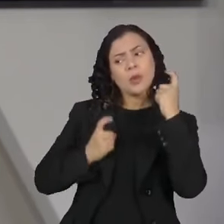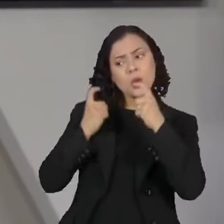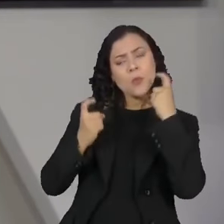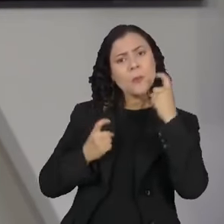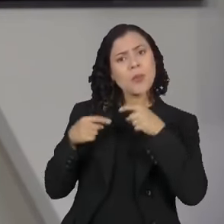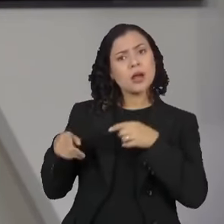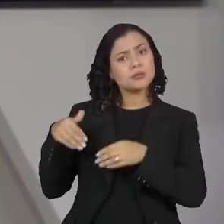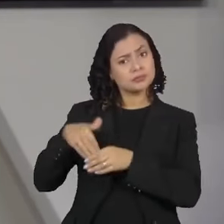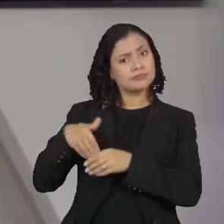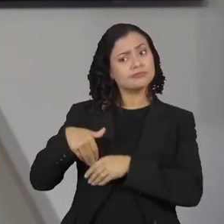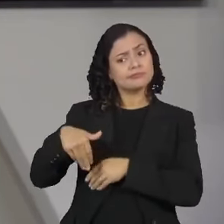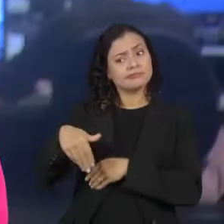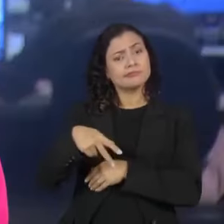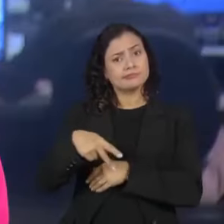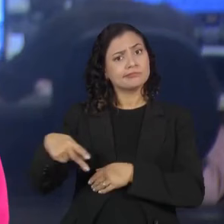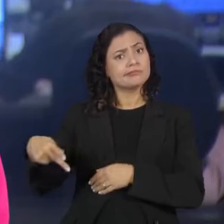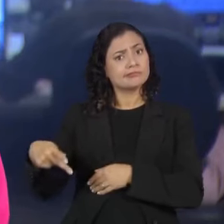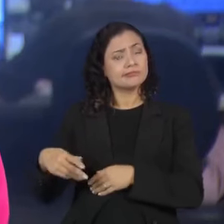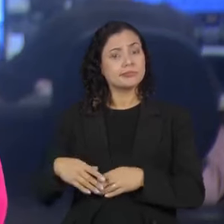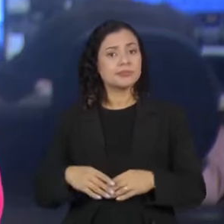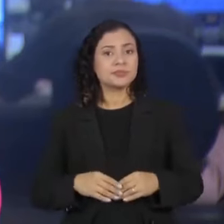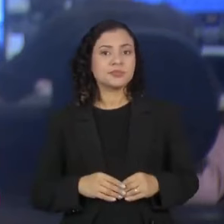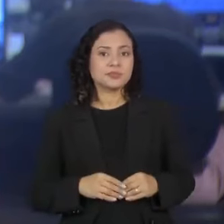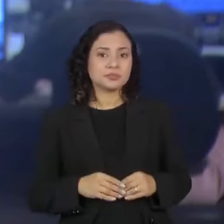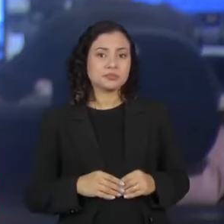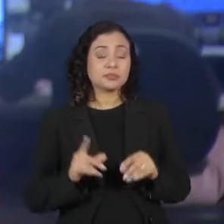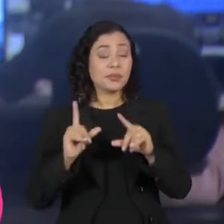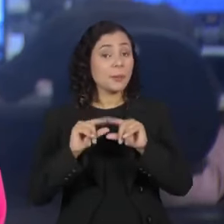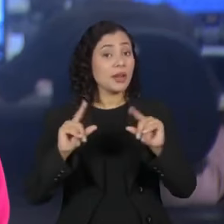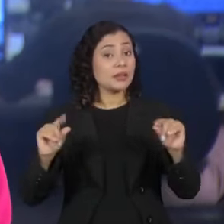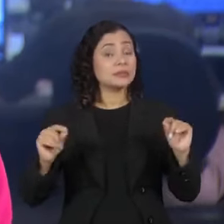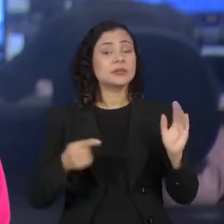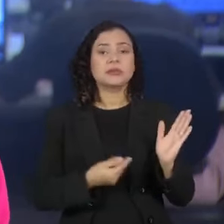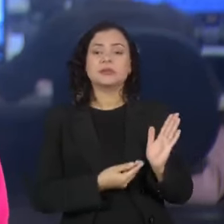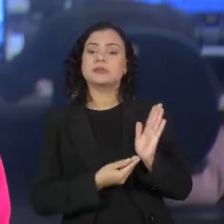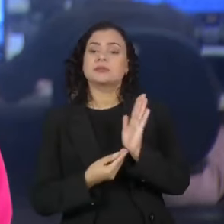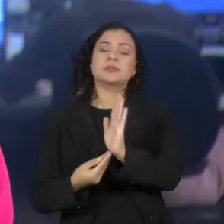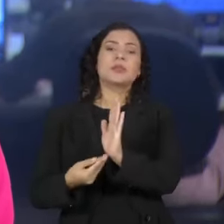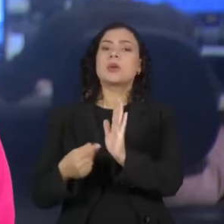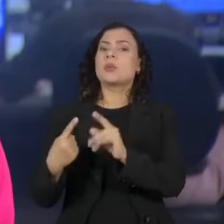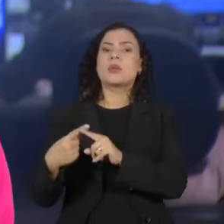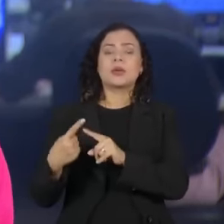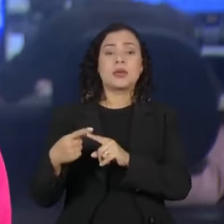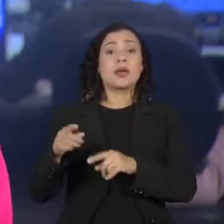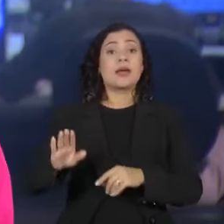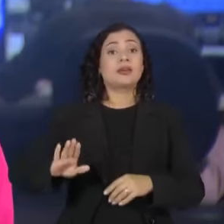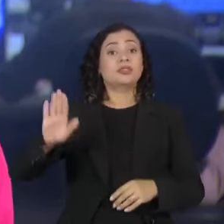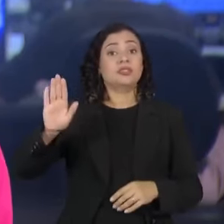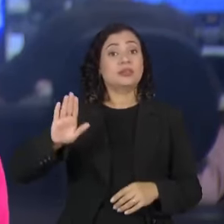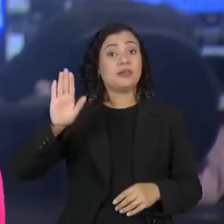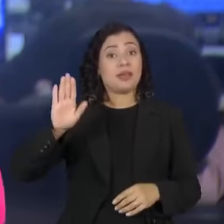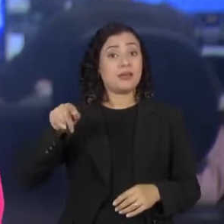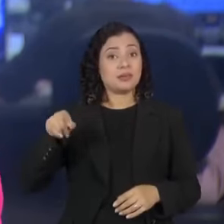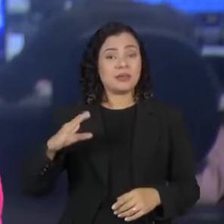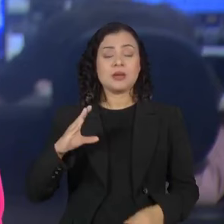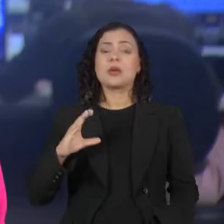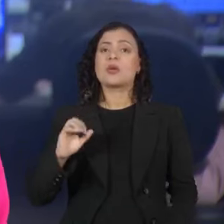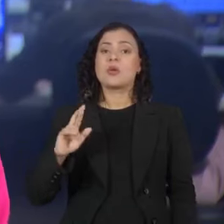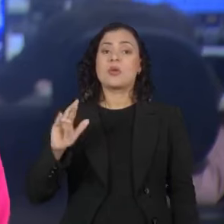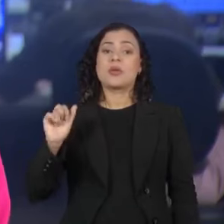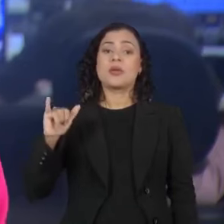eleições presidenciais Brasília se manifestou depois que a principal candidata da oposição Corina